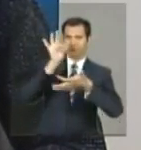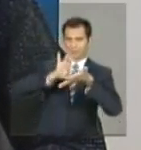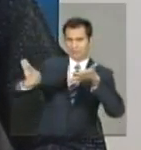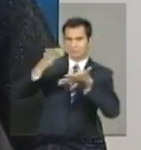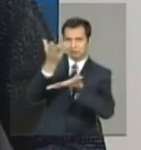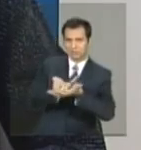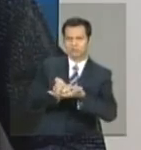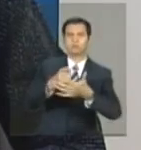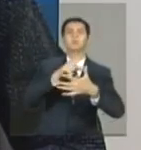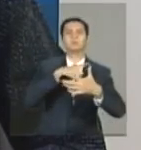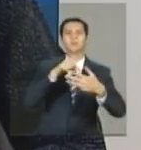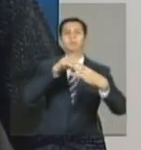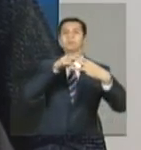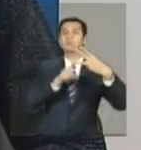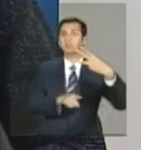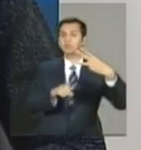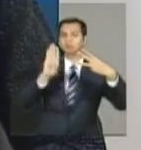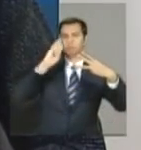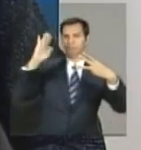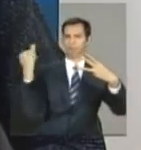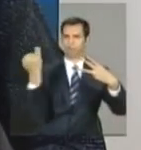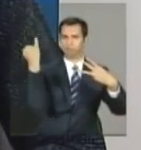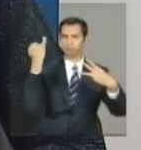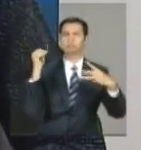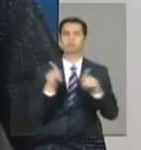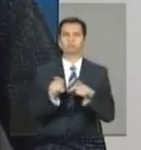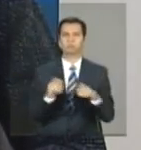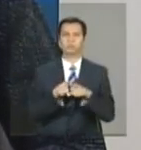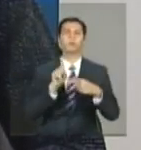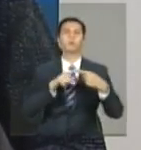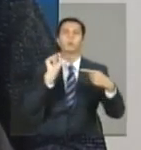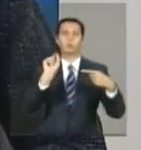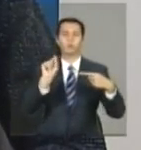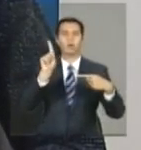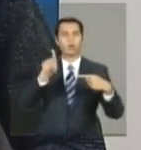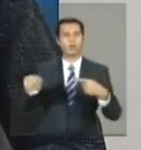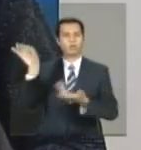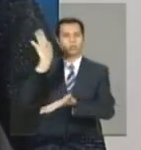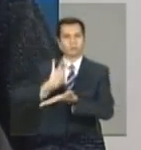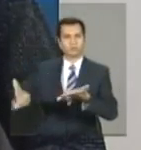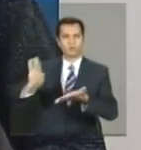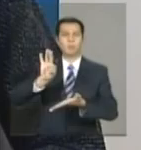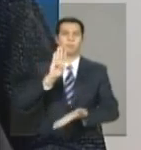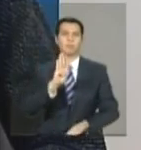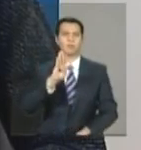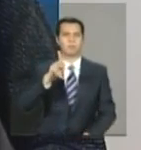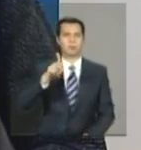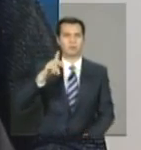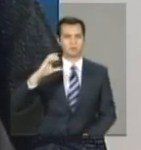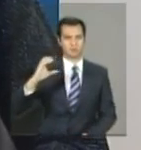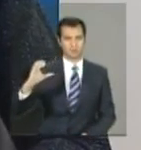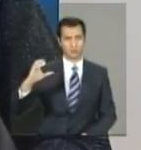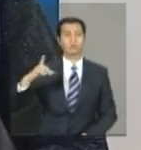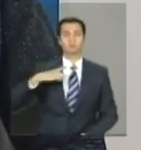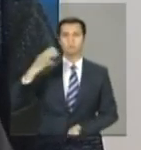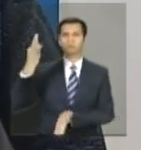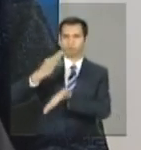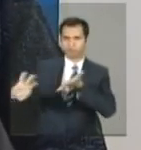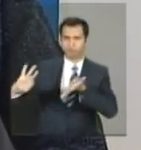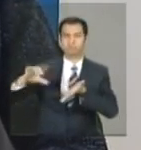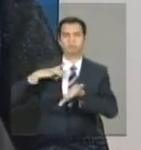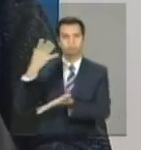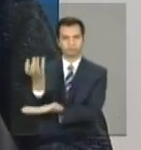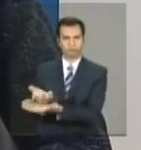ações que eu julgo muito importantes. A primeira é o cadastramento dos beneficiários do benefício de prestação continuada. Então, o benefício de